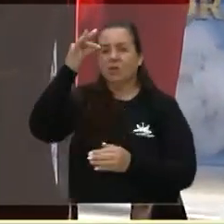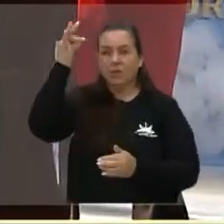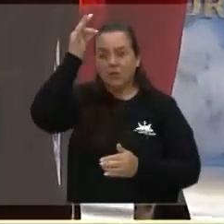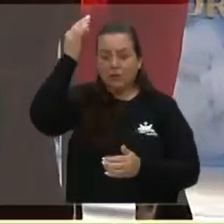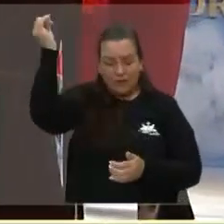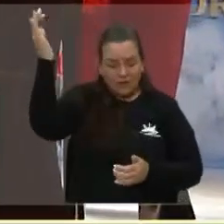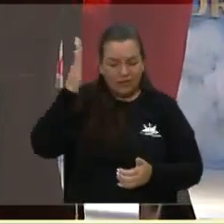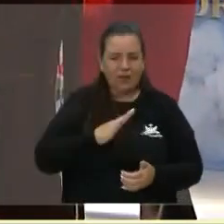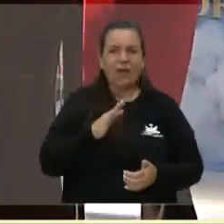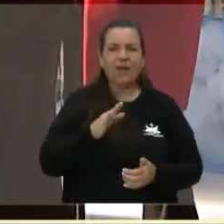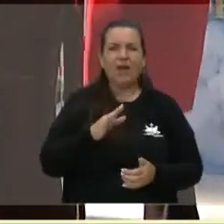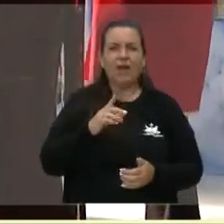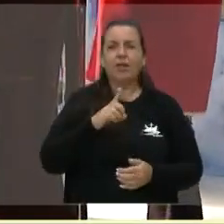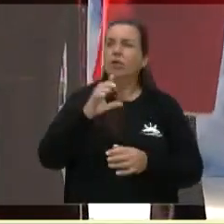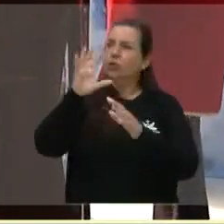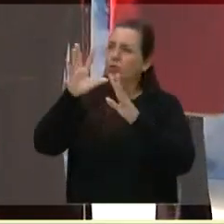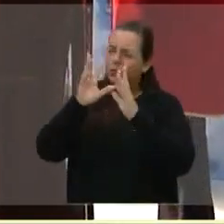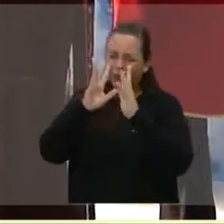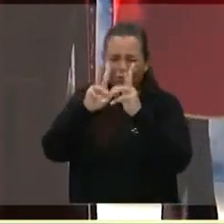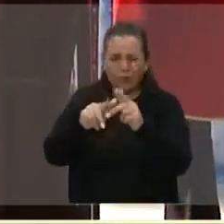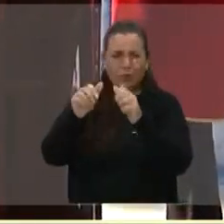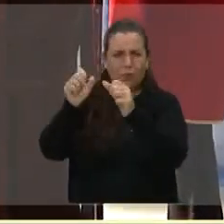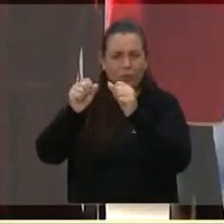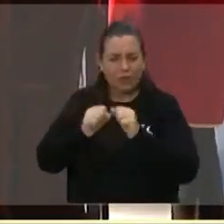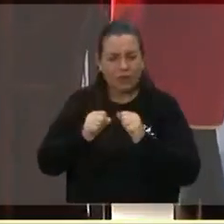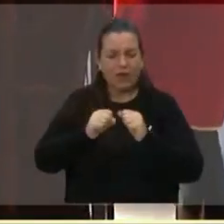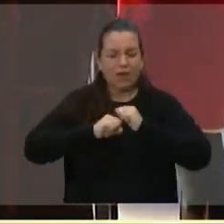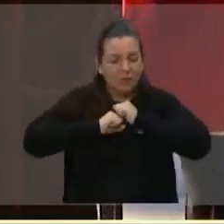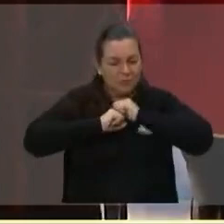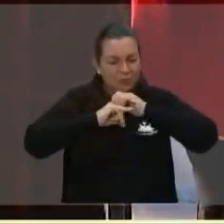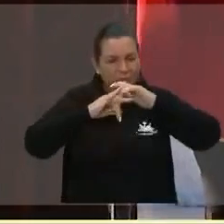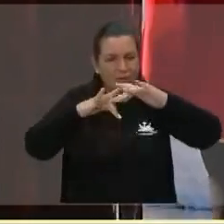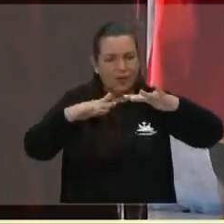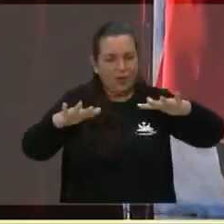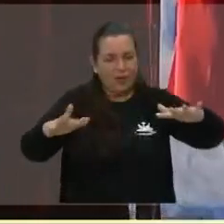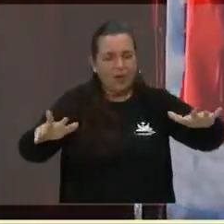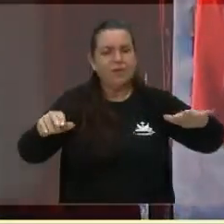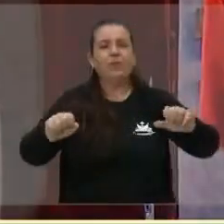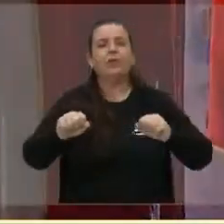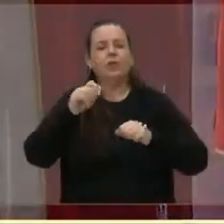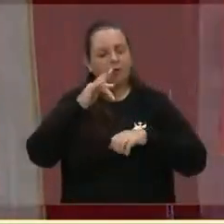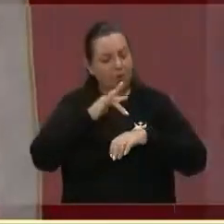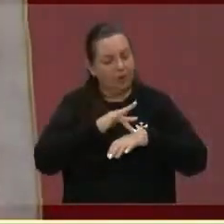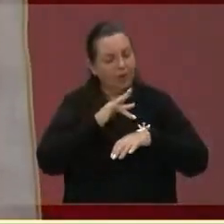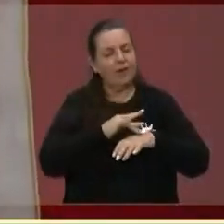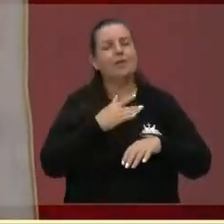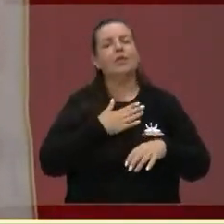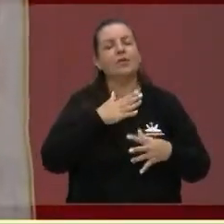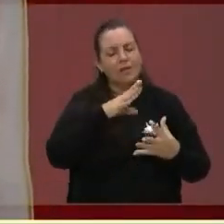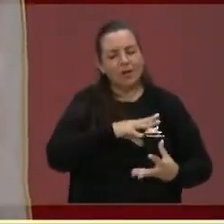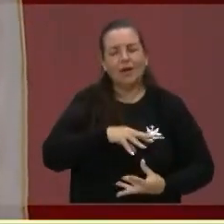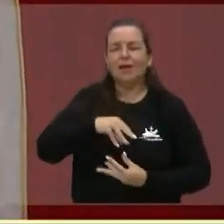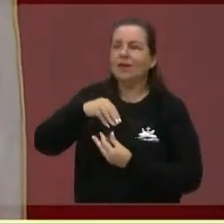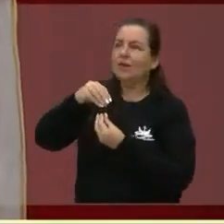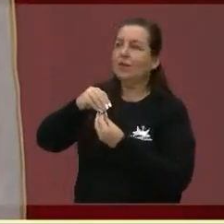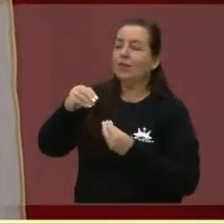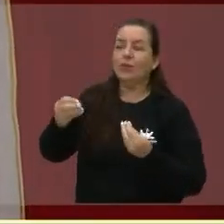com teu poder sobre todos nós, com teu poder toca meu